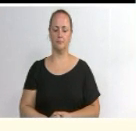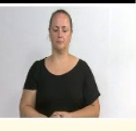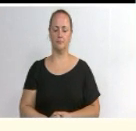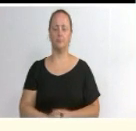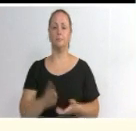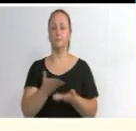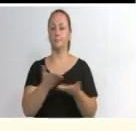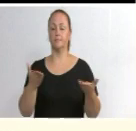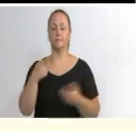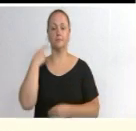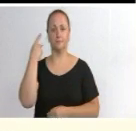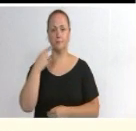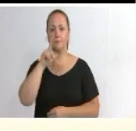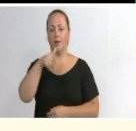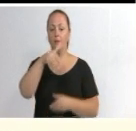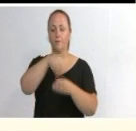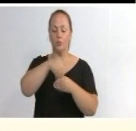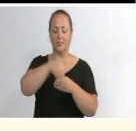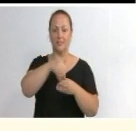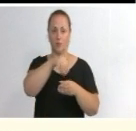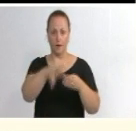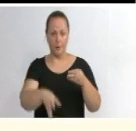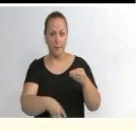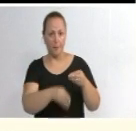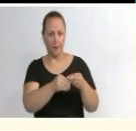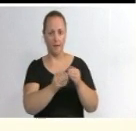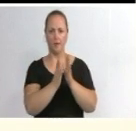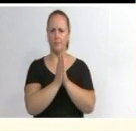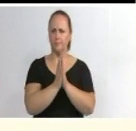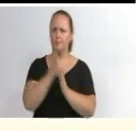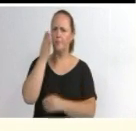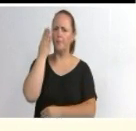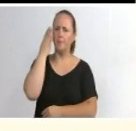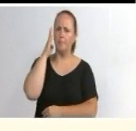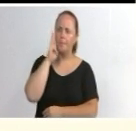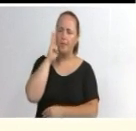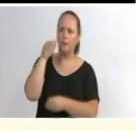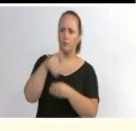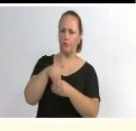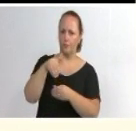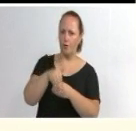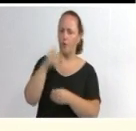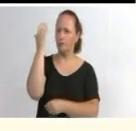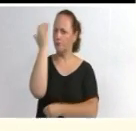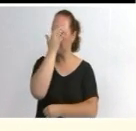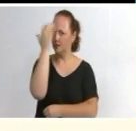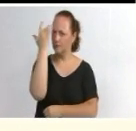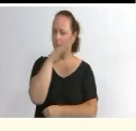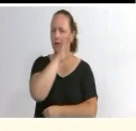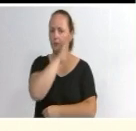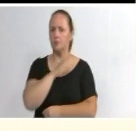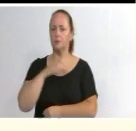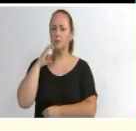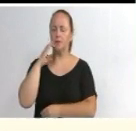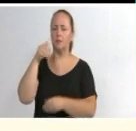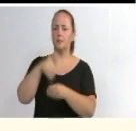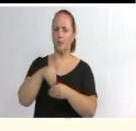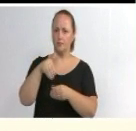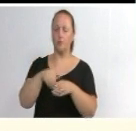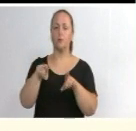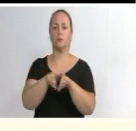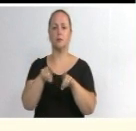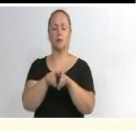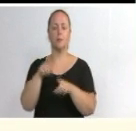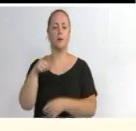Senhores vereadores, esta é a votação da emenda. Por favor, vereador Beto, seu voto. Vereador Célio, seu voto. Vereador César, seu voto. Vereador Ian, seu